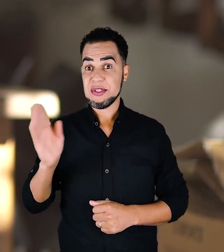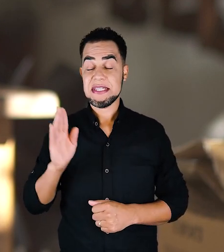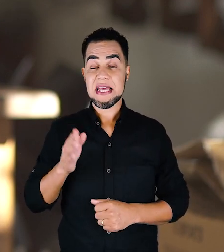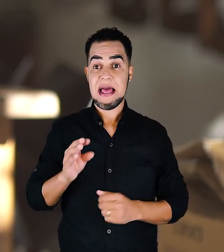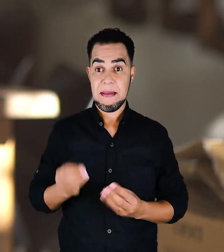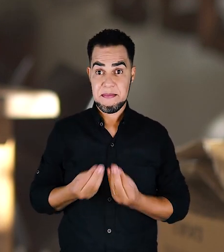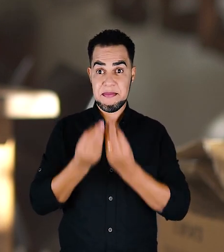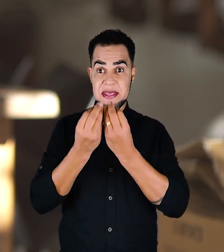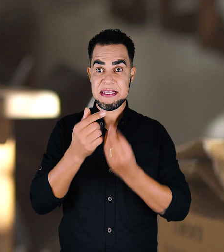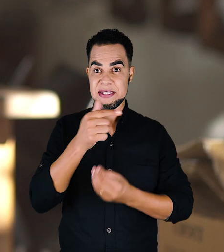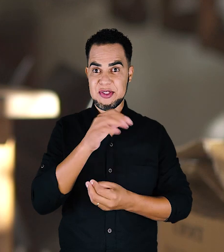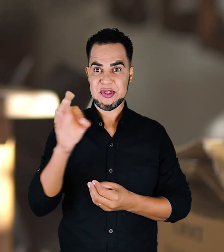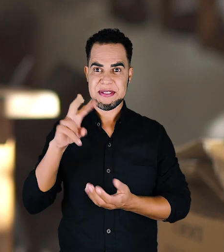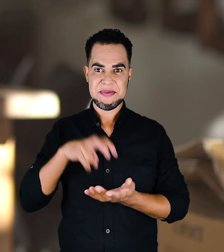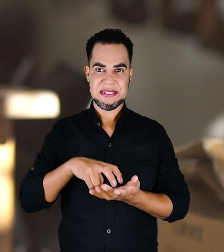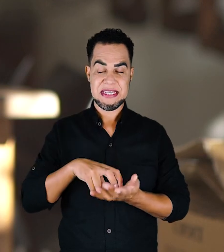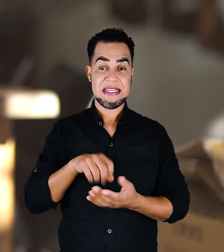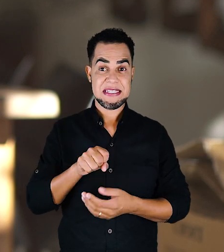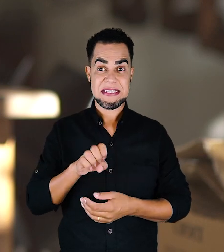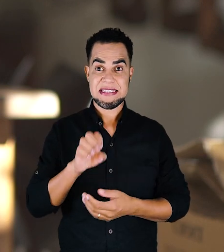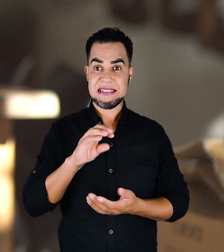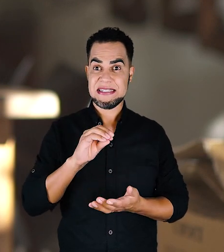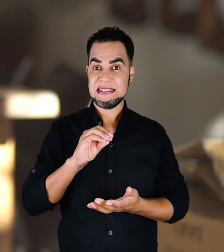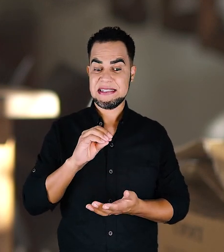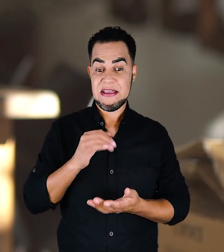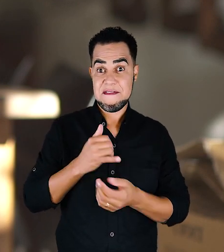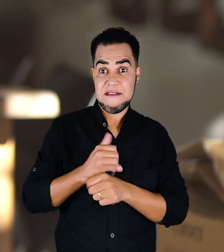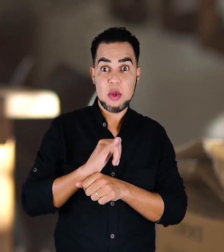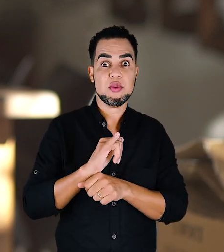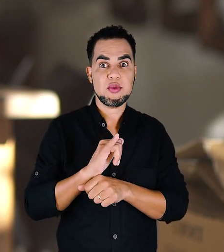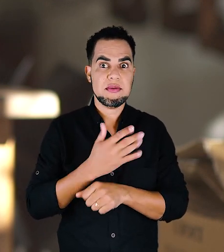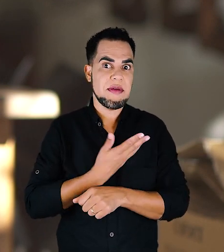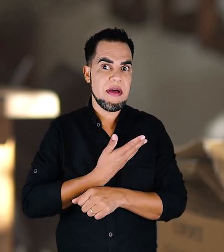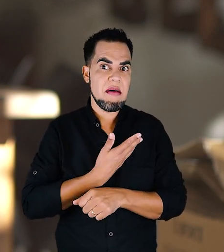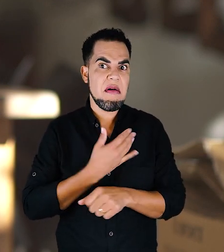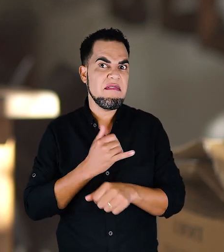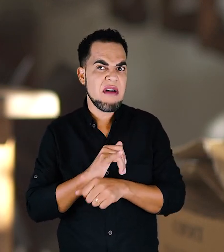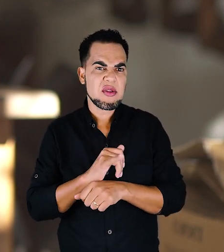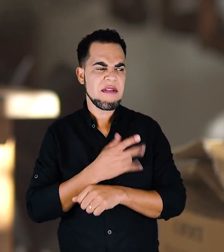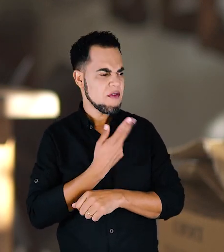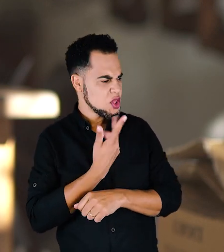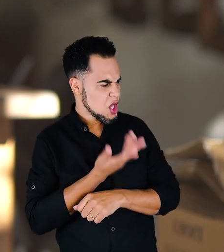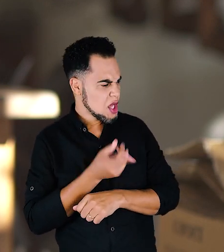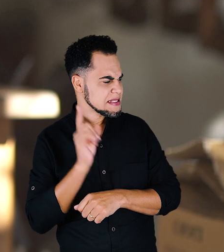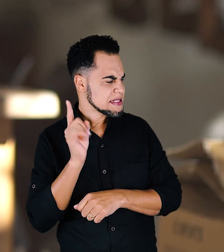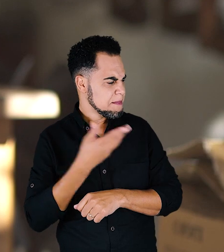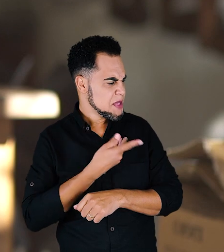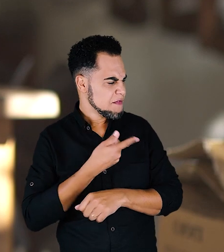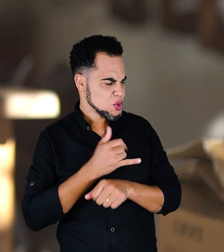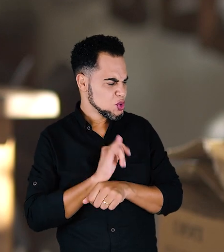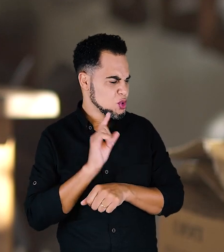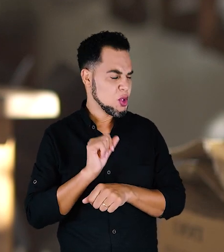ia à missa das 7 da manhã, se fartava alguns dos companheiros que serviam, falando, tal, não veio à